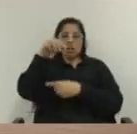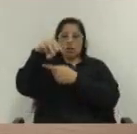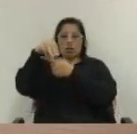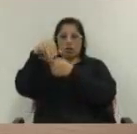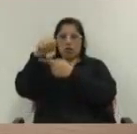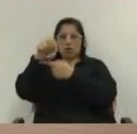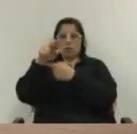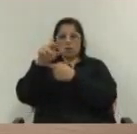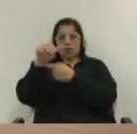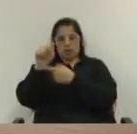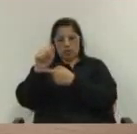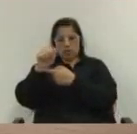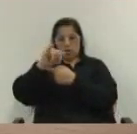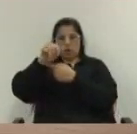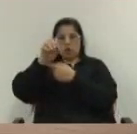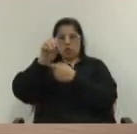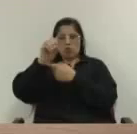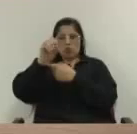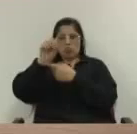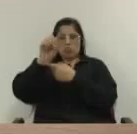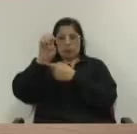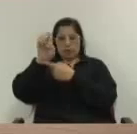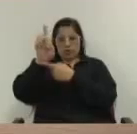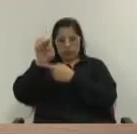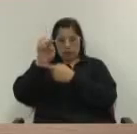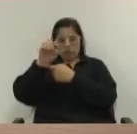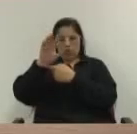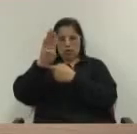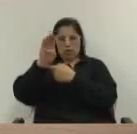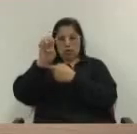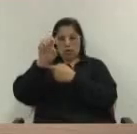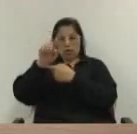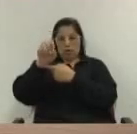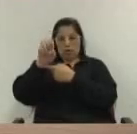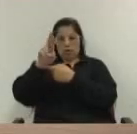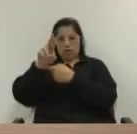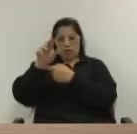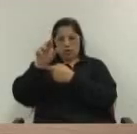devido reconhecimento pela força, coragem, patriotismo e